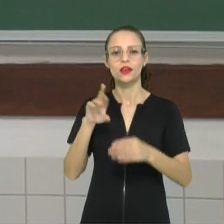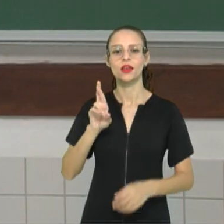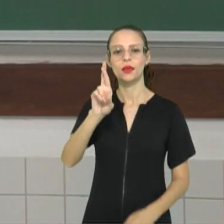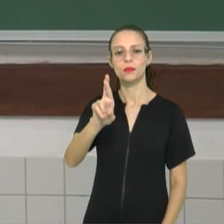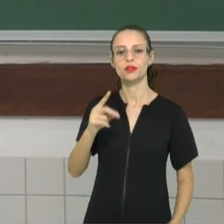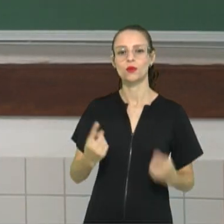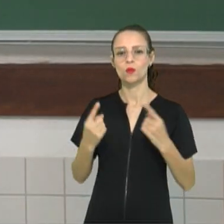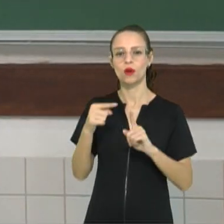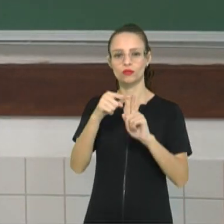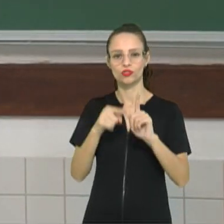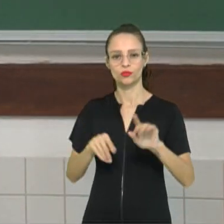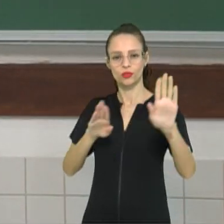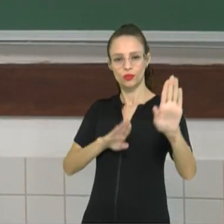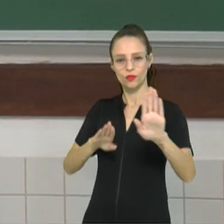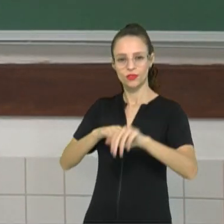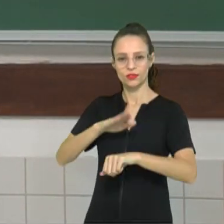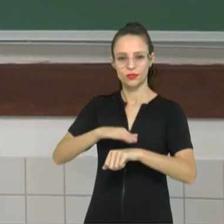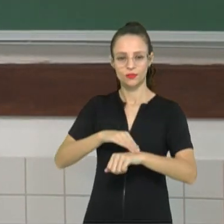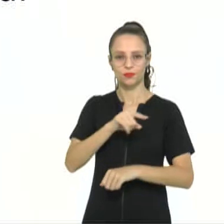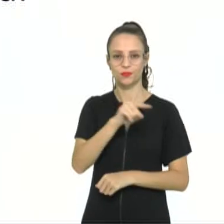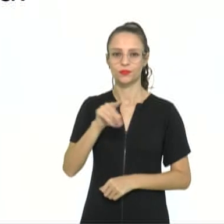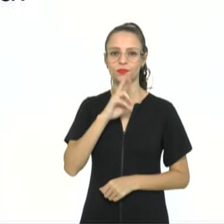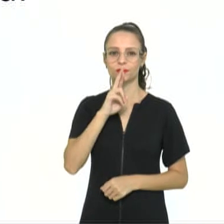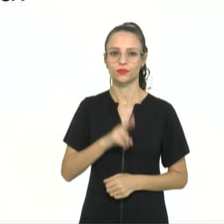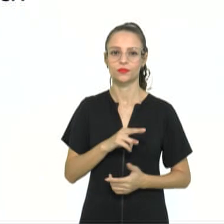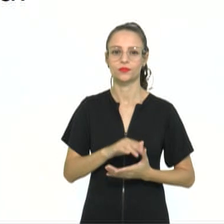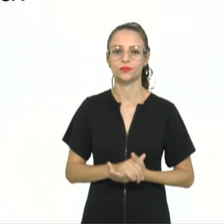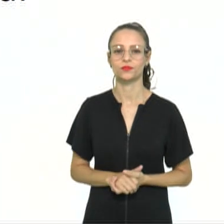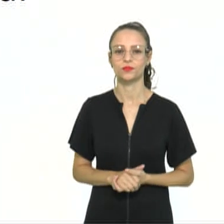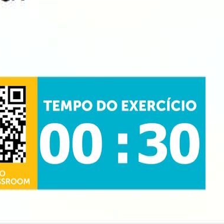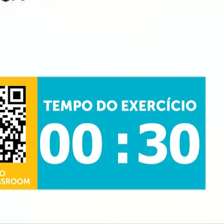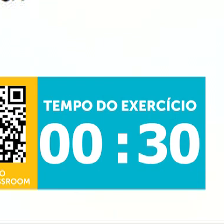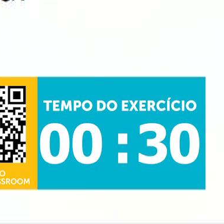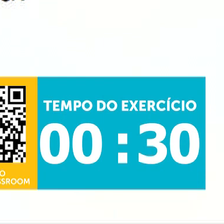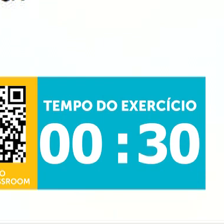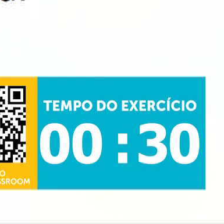do Kung Fu. Um tempo aí e já já voltamos.